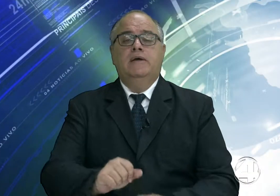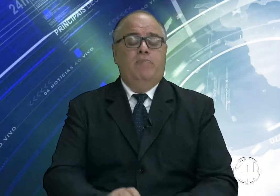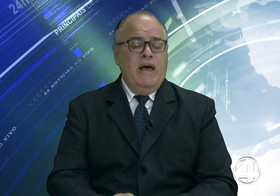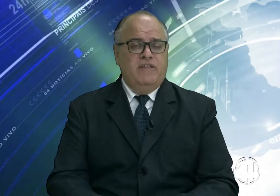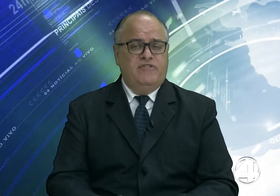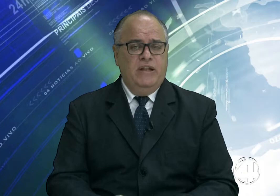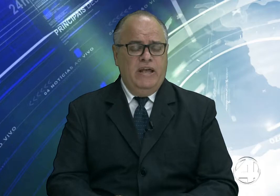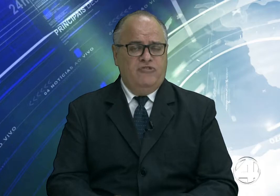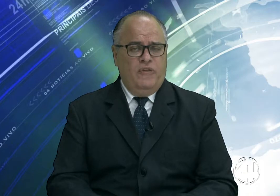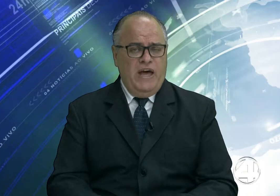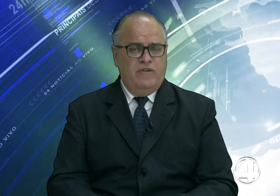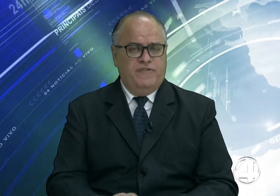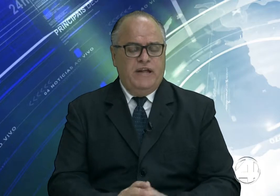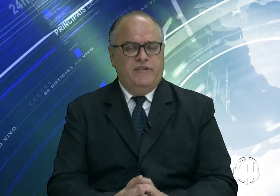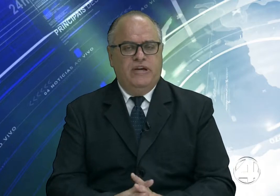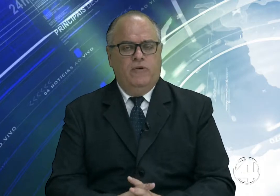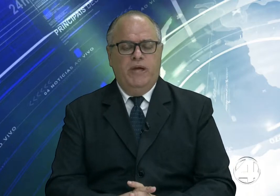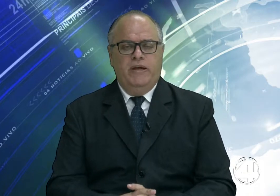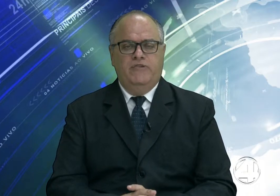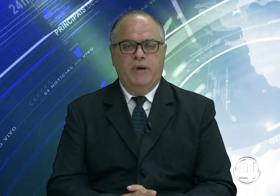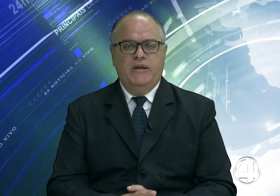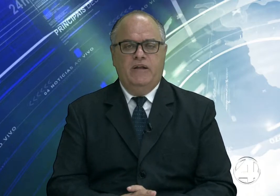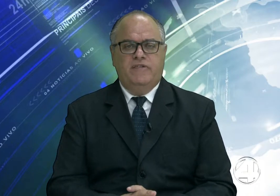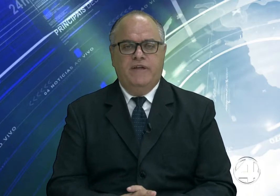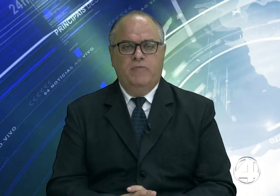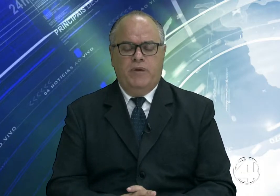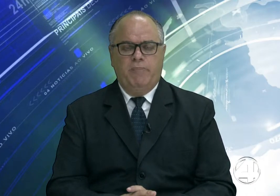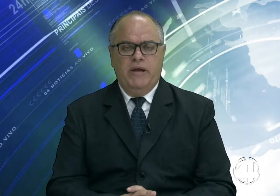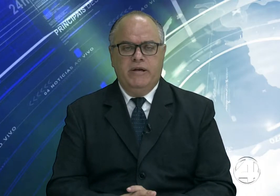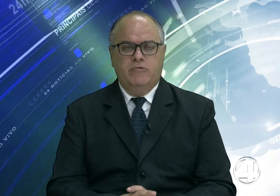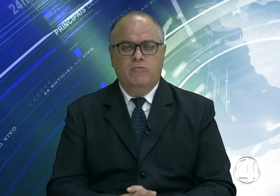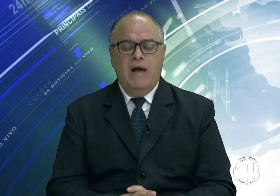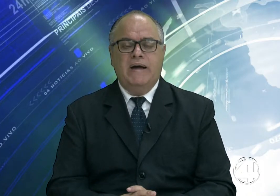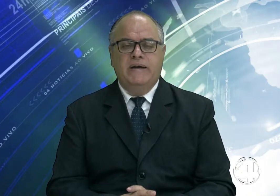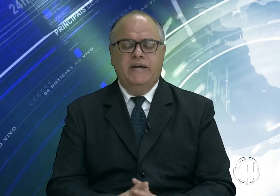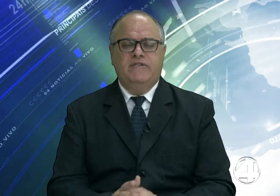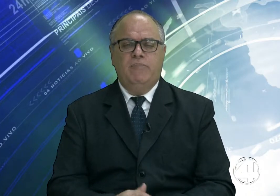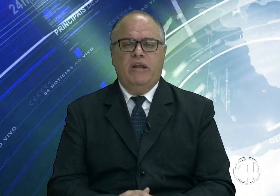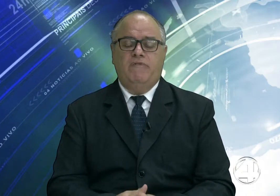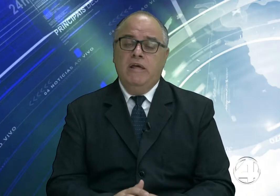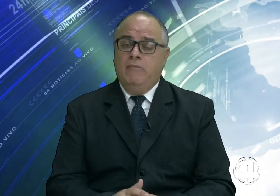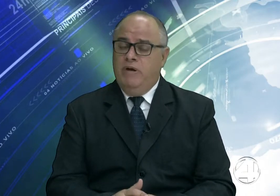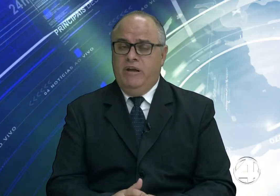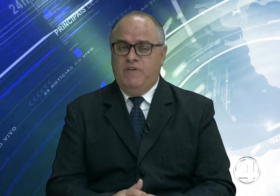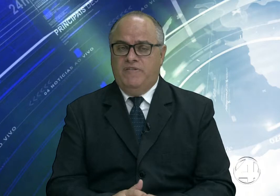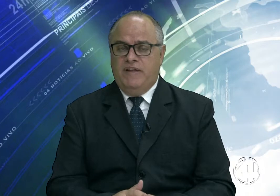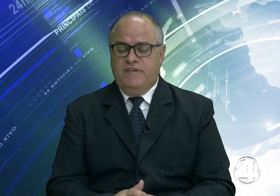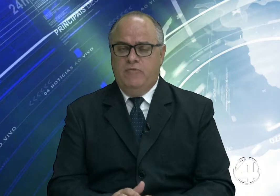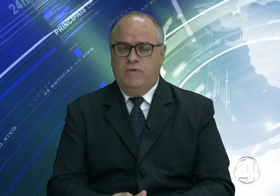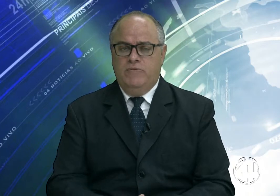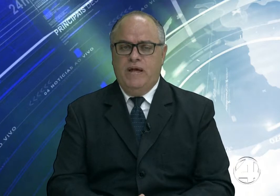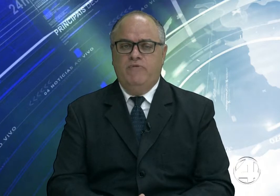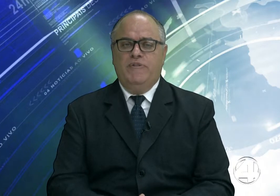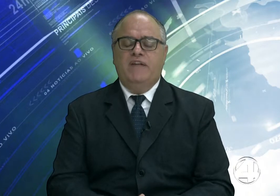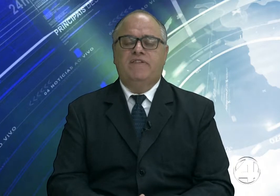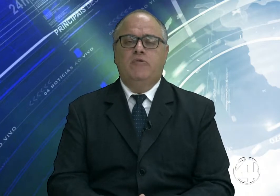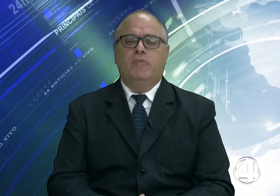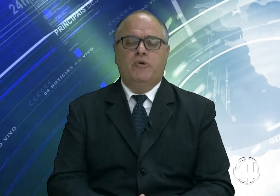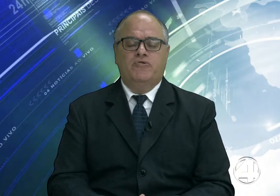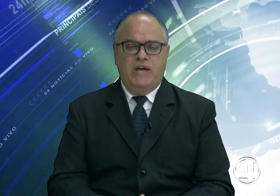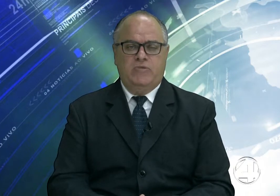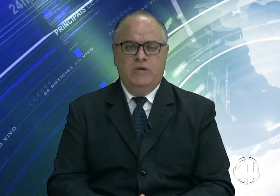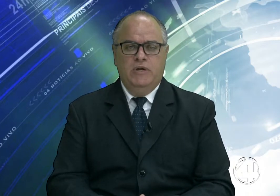pais de legionários da legião mirim de marília estão preparando uma grande manifestação quando da votação